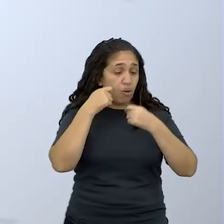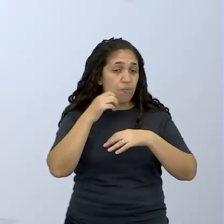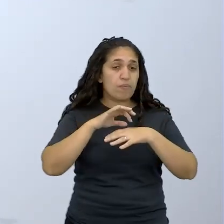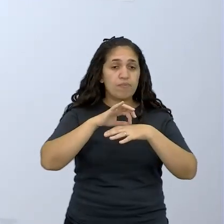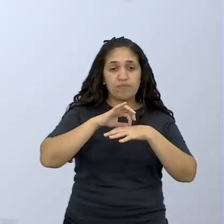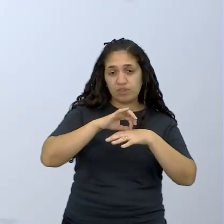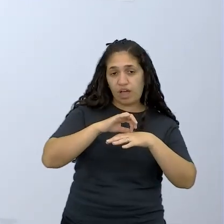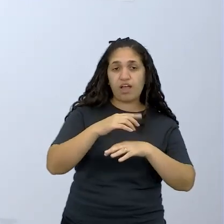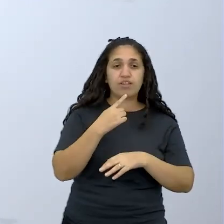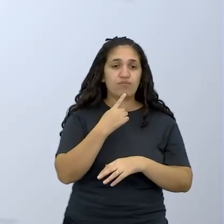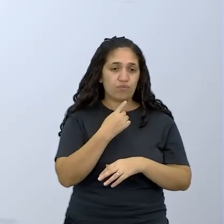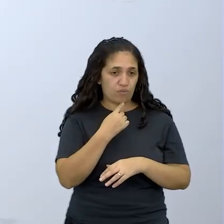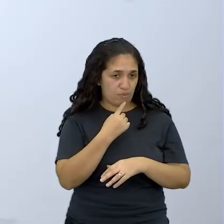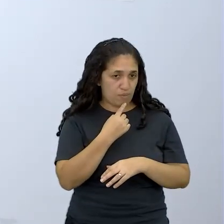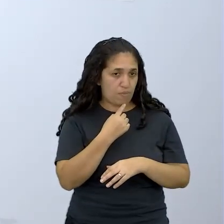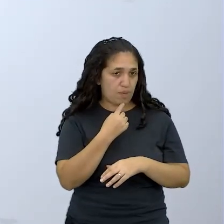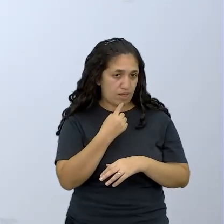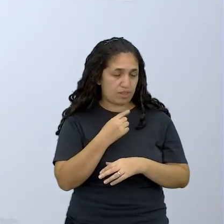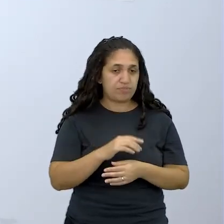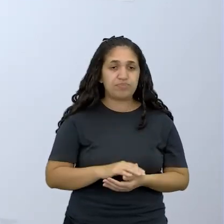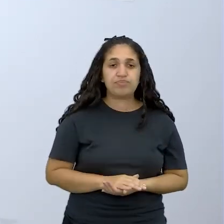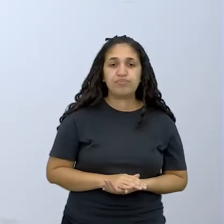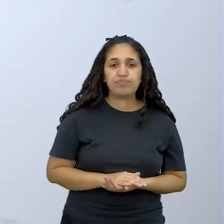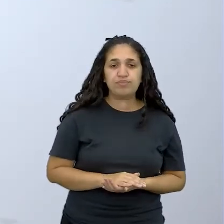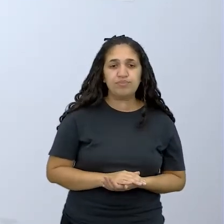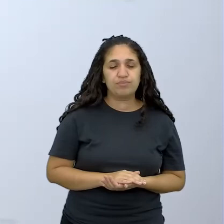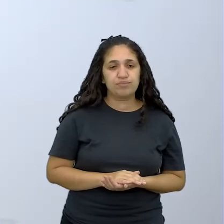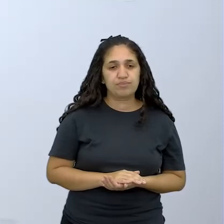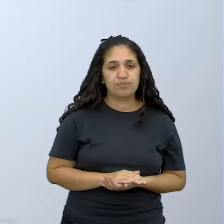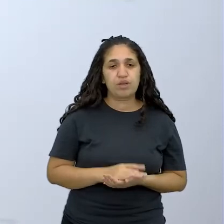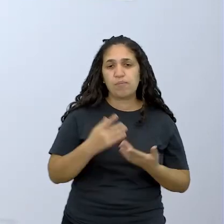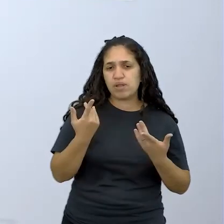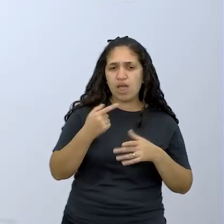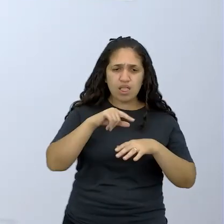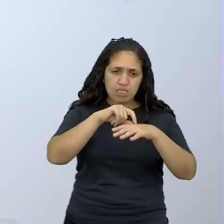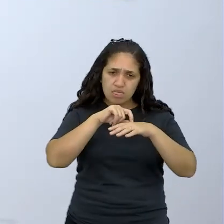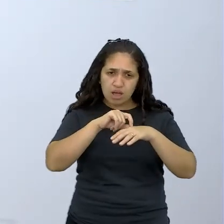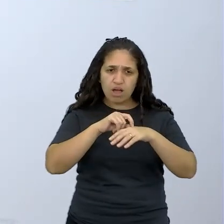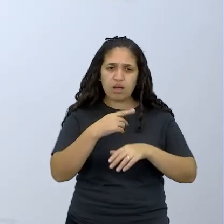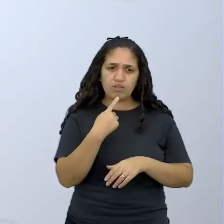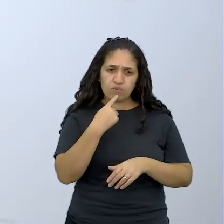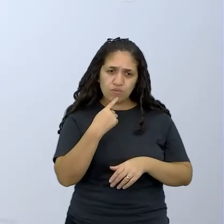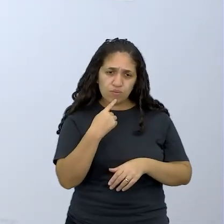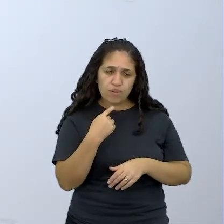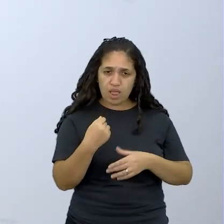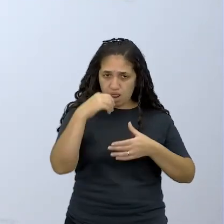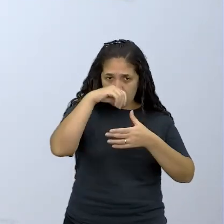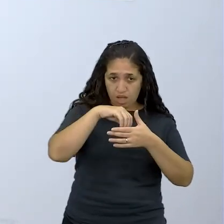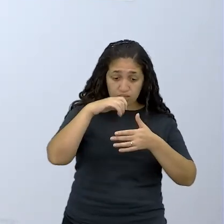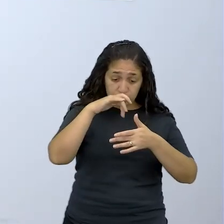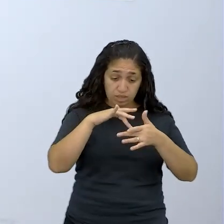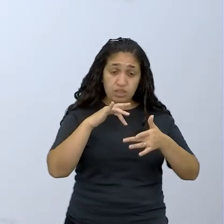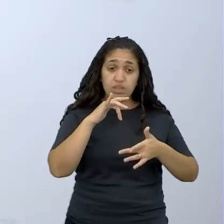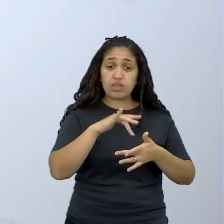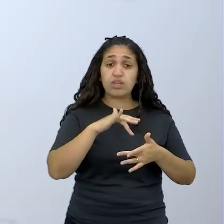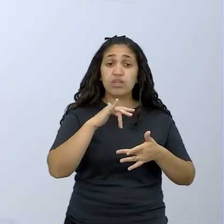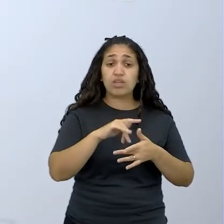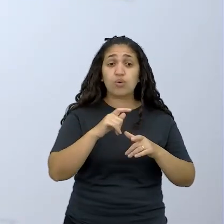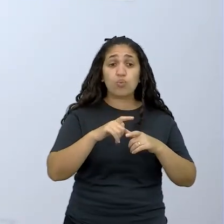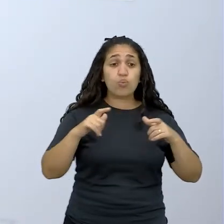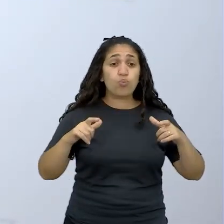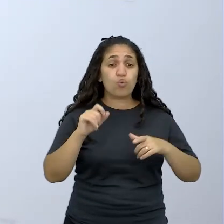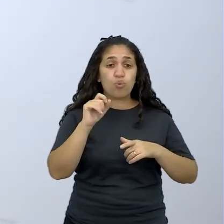de carnes vermelhas, porque ali, né, na carne vermelha, ela contém, né,